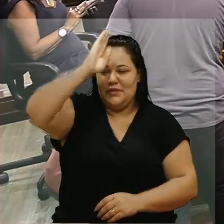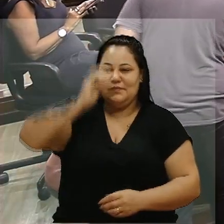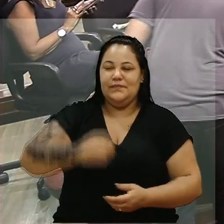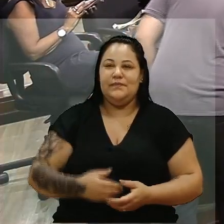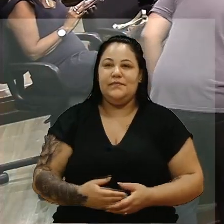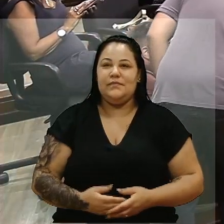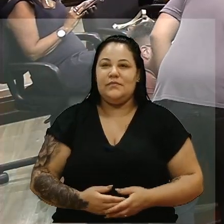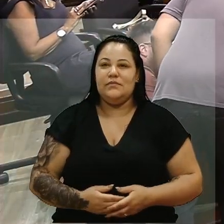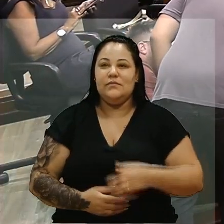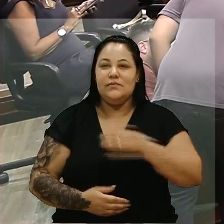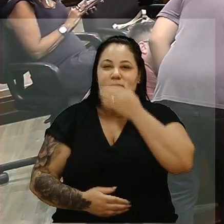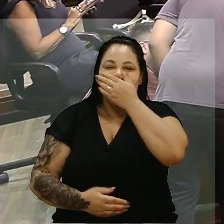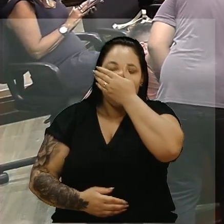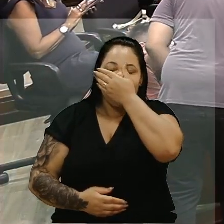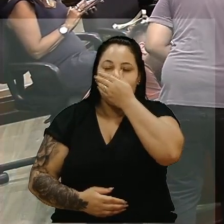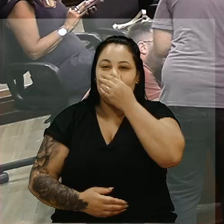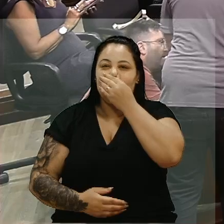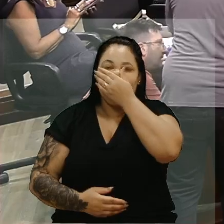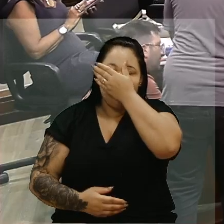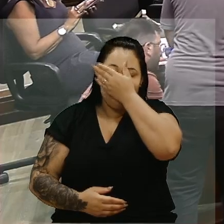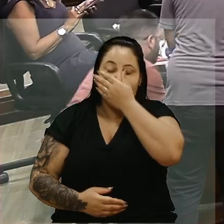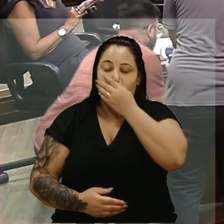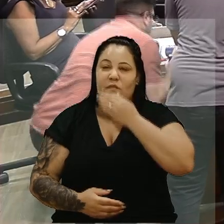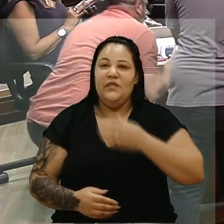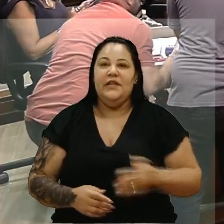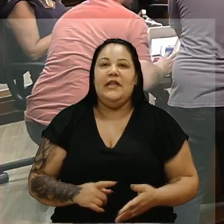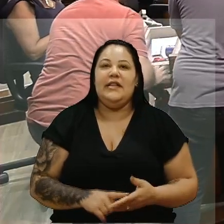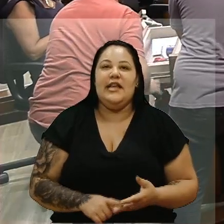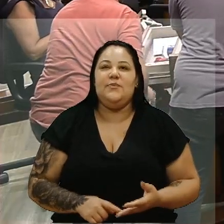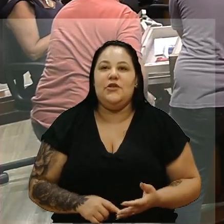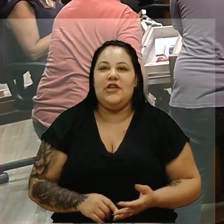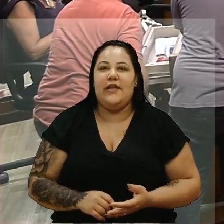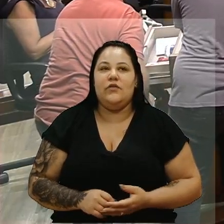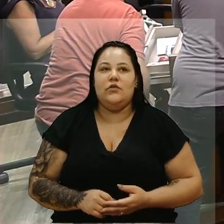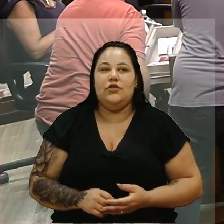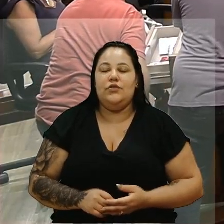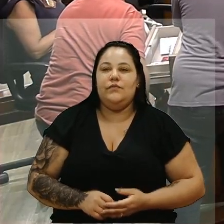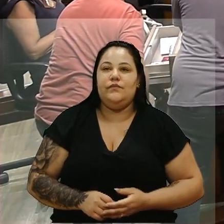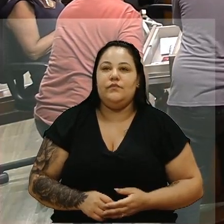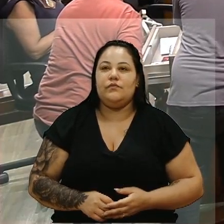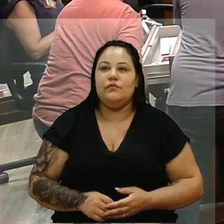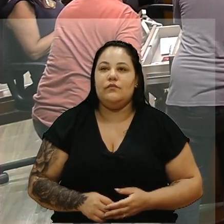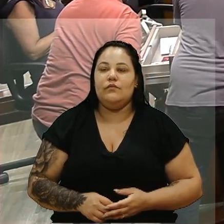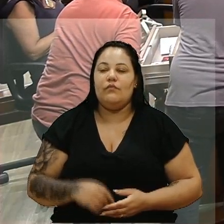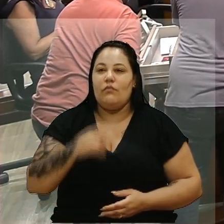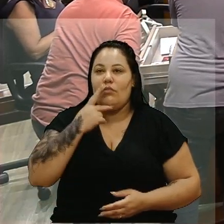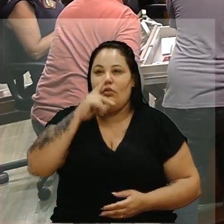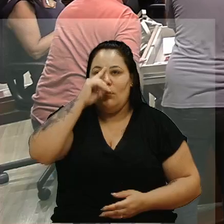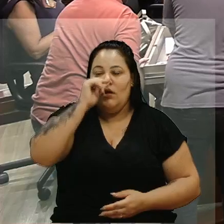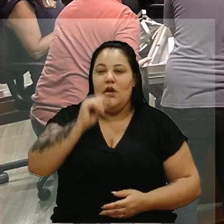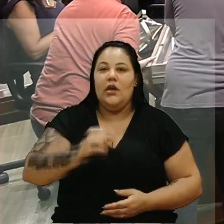palavra. Com a palavra, vereador Sandro Fantinel.